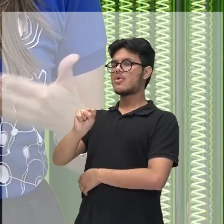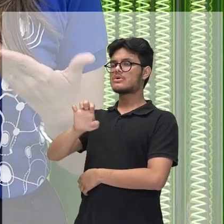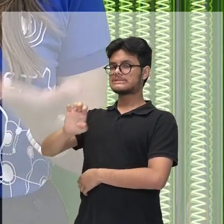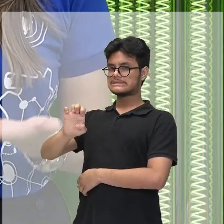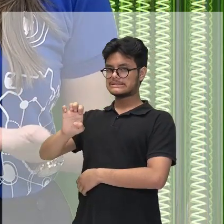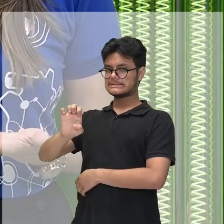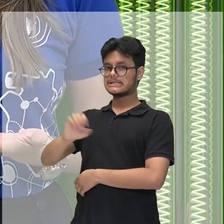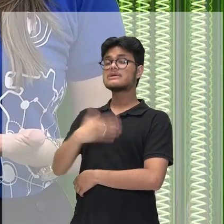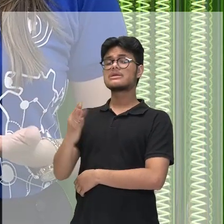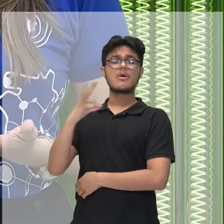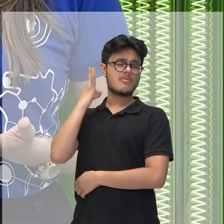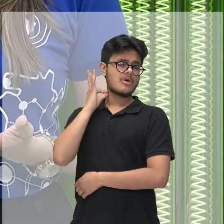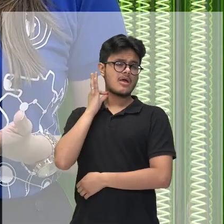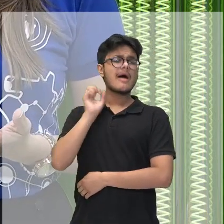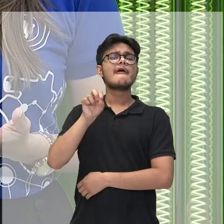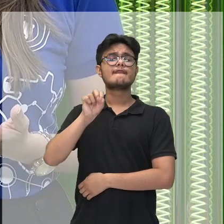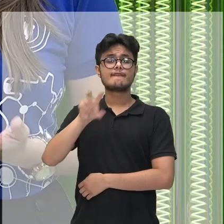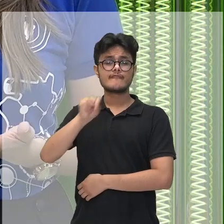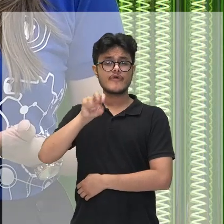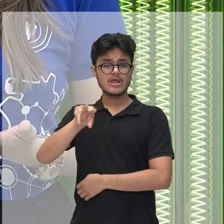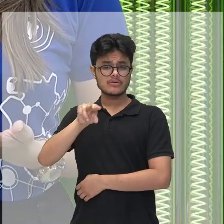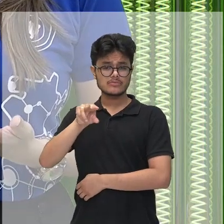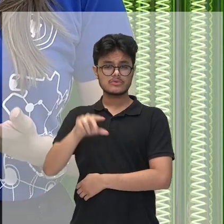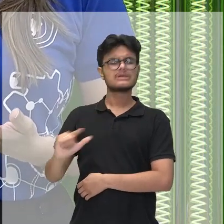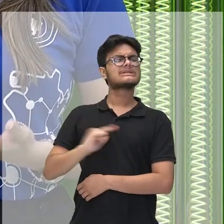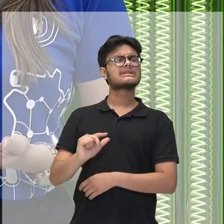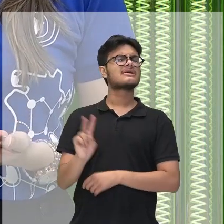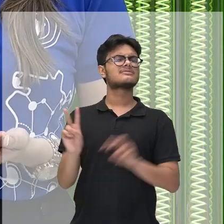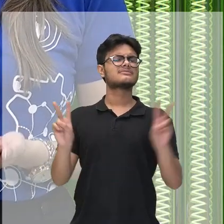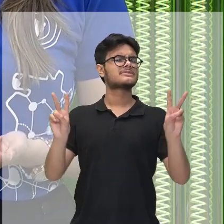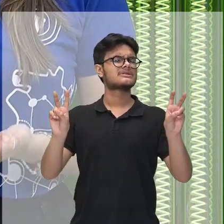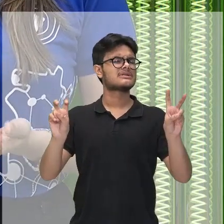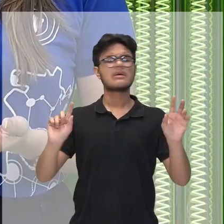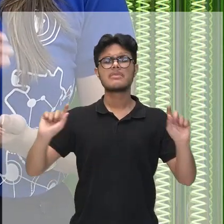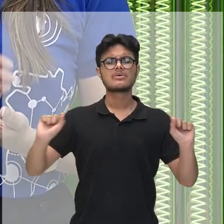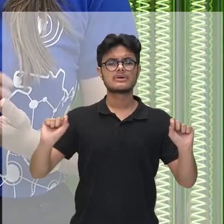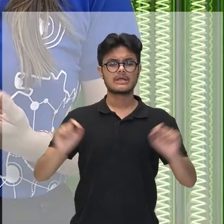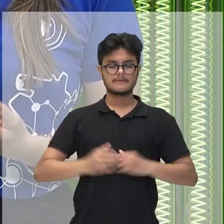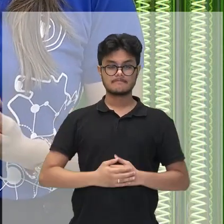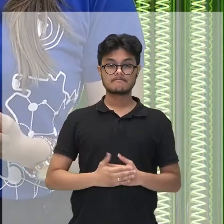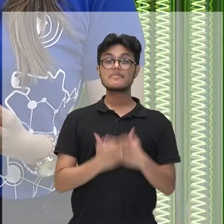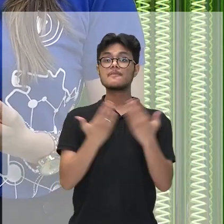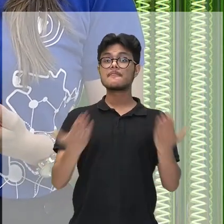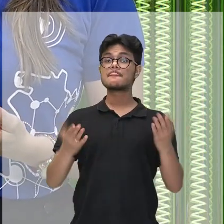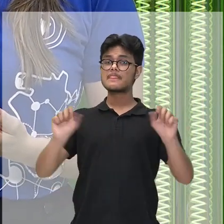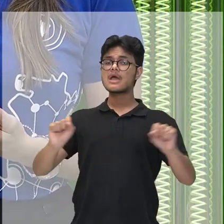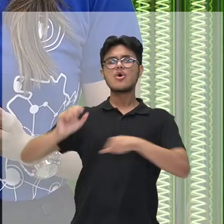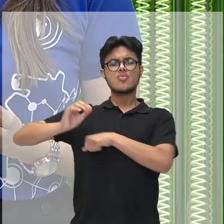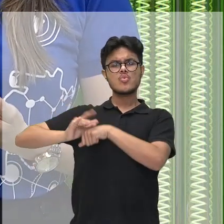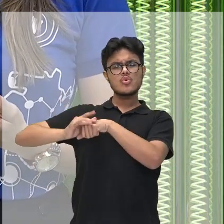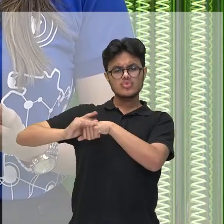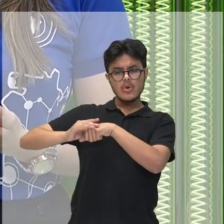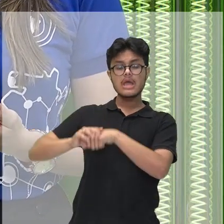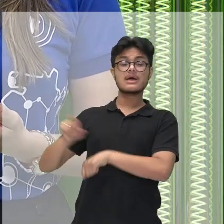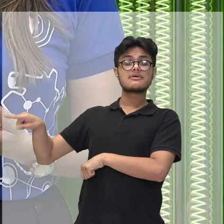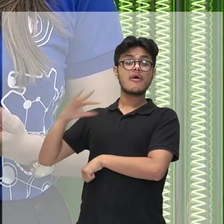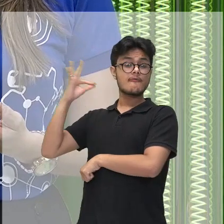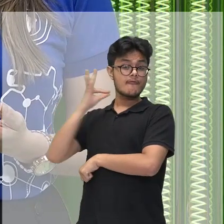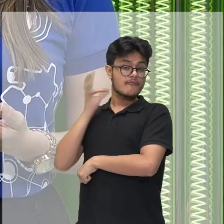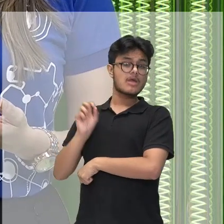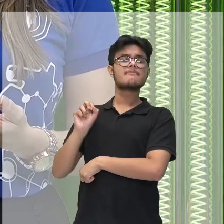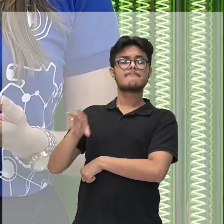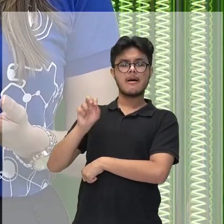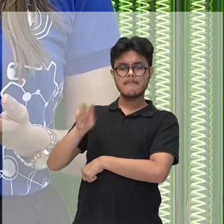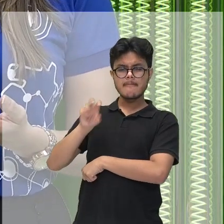fala bastante sobre esse termo, né? E o que são arboviroses? Arboviroses são doenças, né,